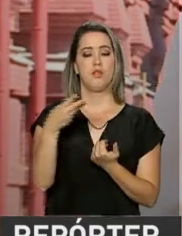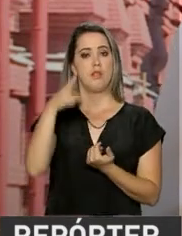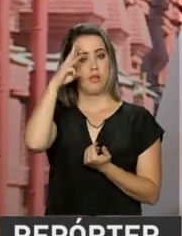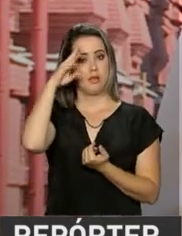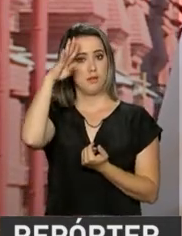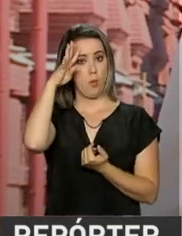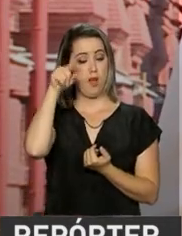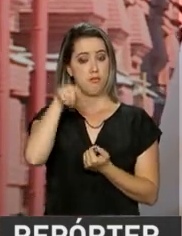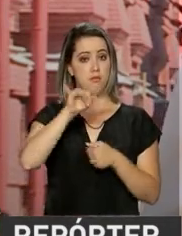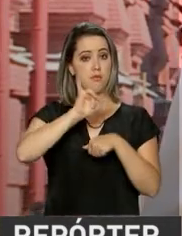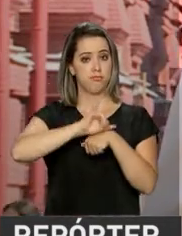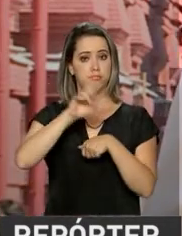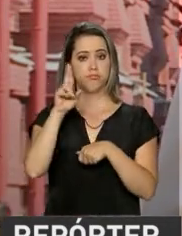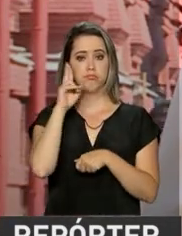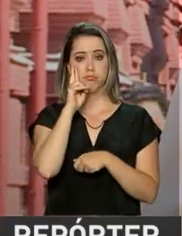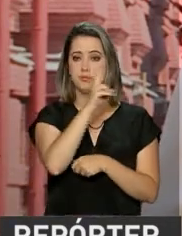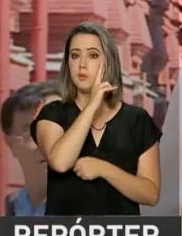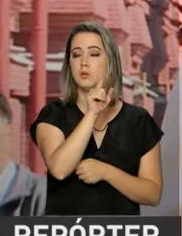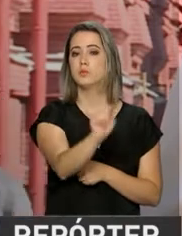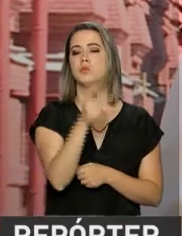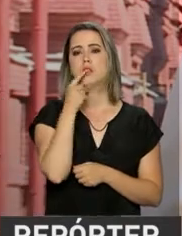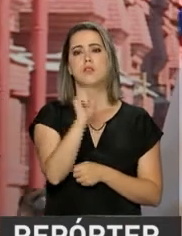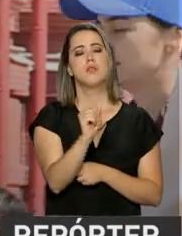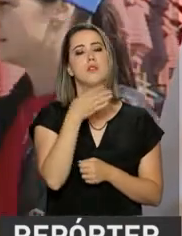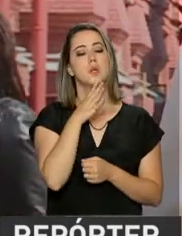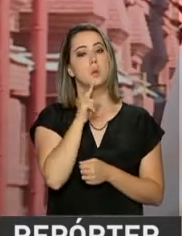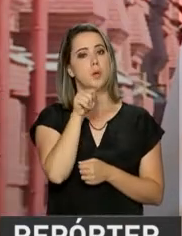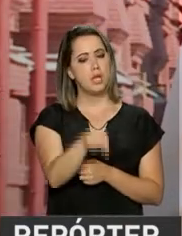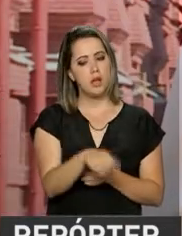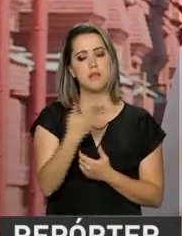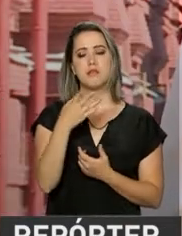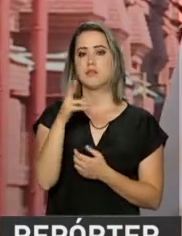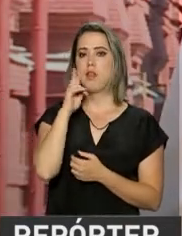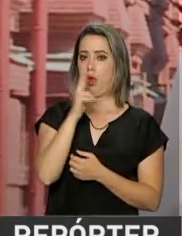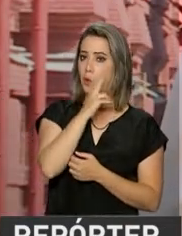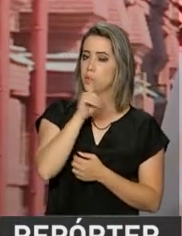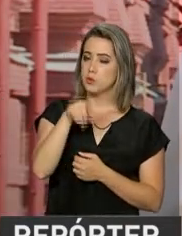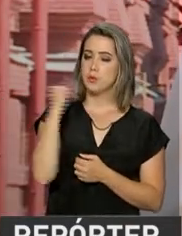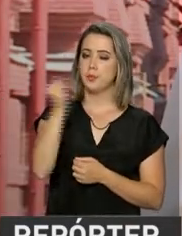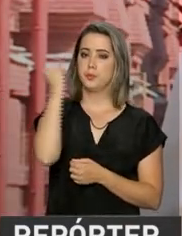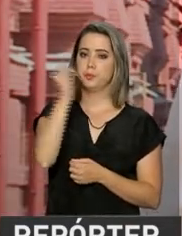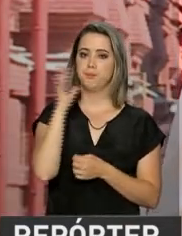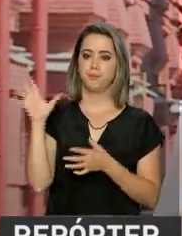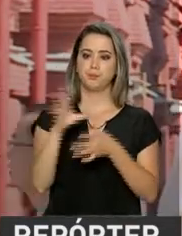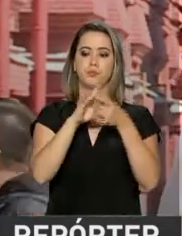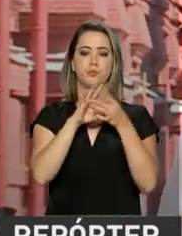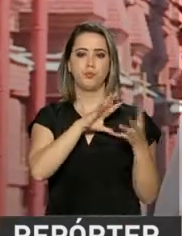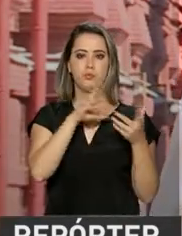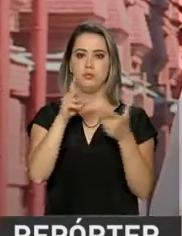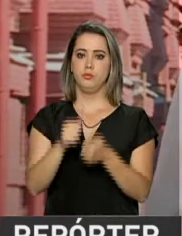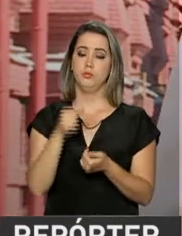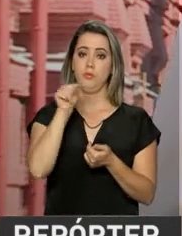quarta-feira, o presidente Michel Temer reafirma o reconhecimento de que a Rússia é um país-chave para o desenho e a configuração da ordem